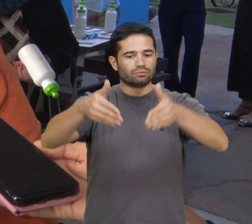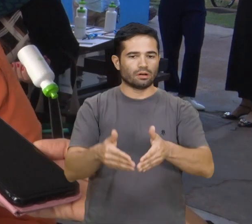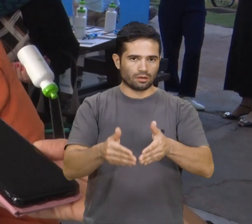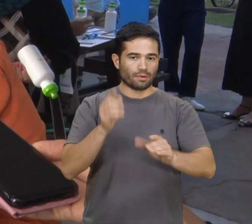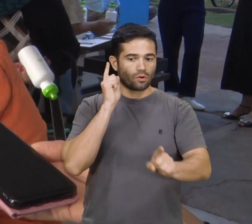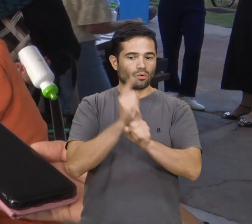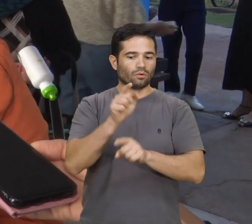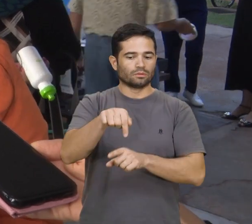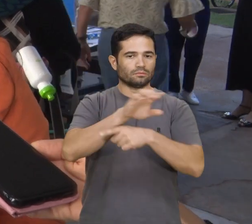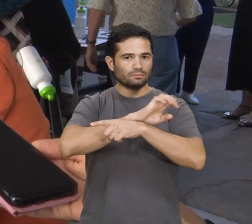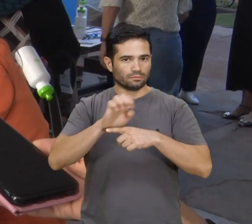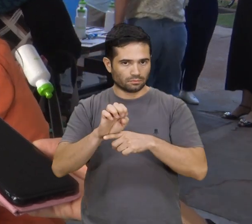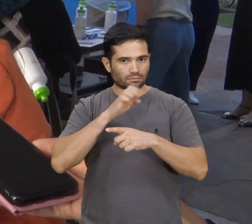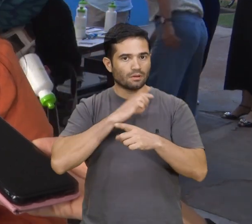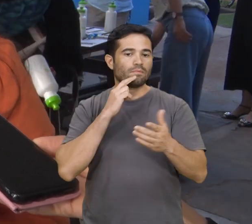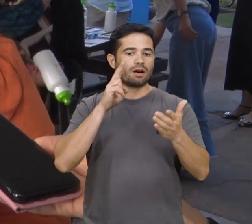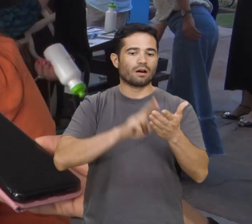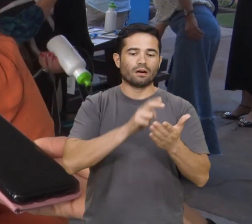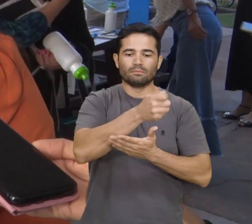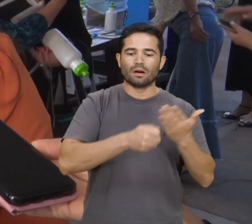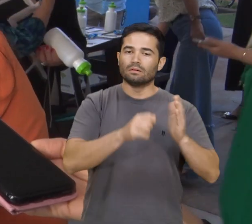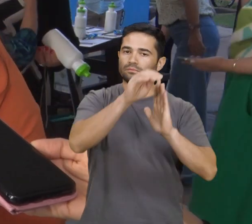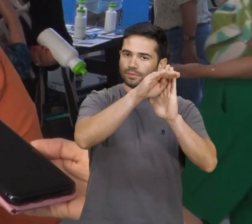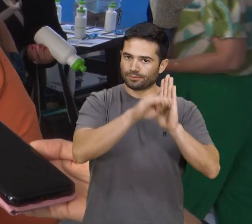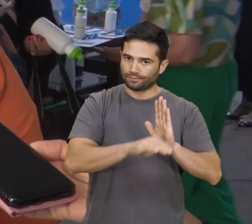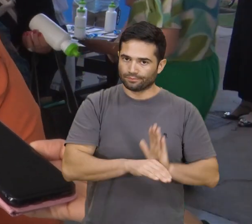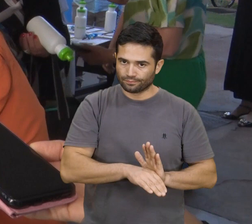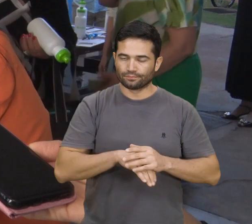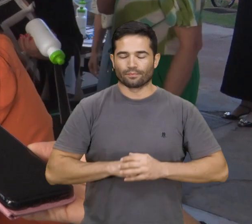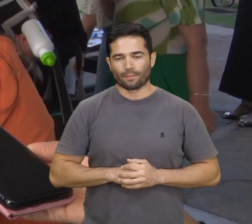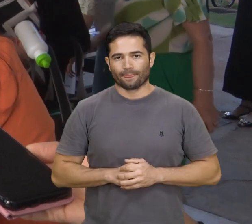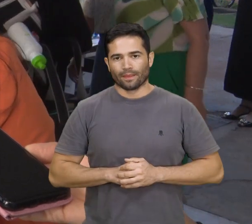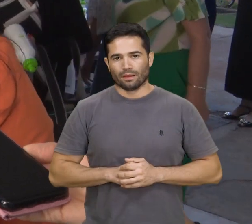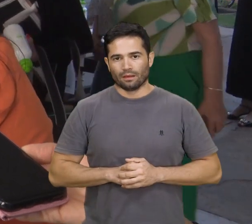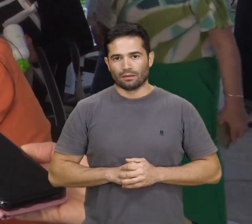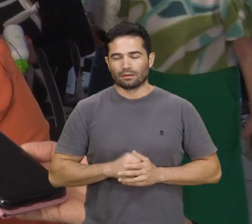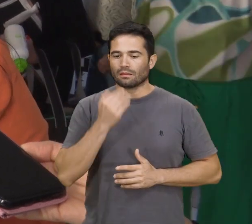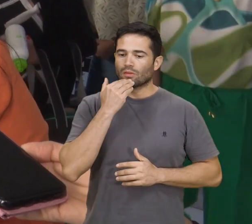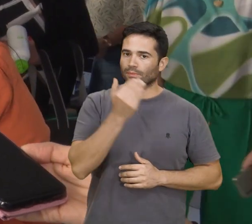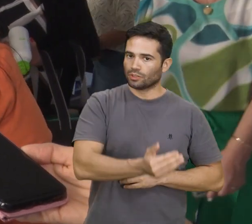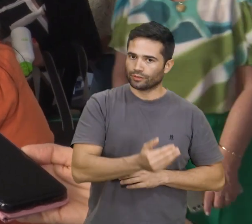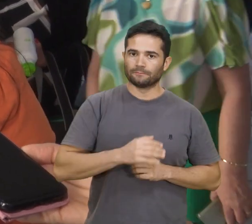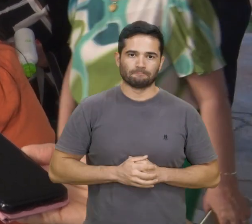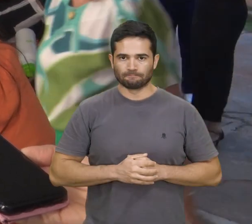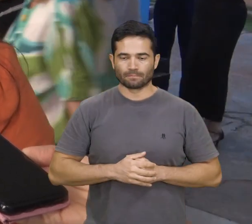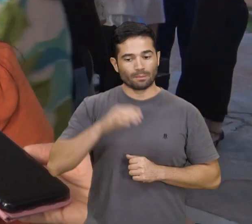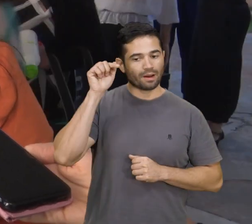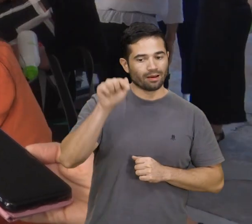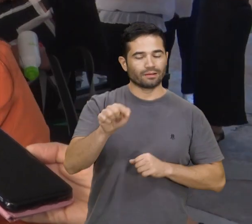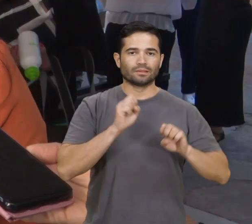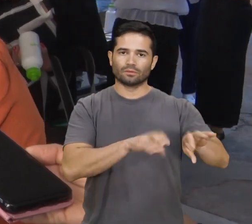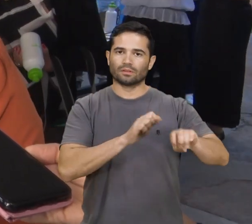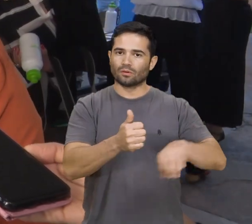para este encontro estadual, onde saiu uma carta de princípios das demandas, né,